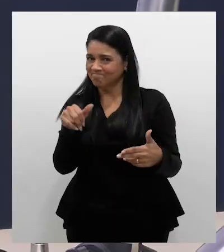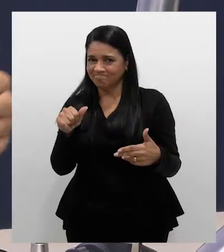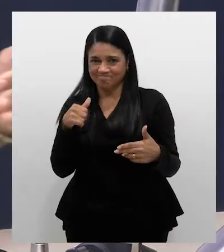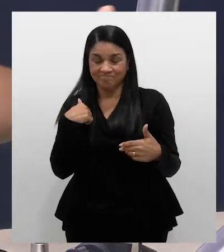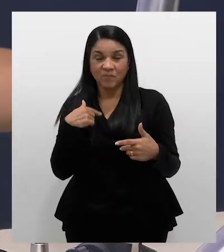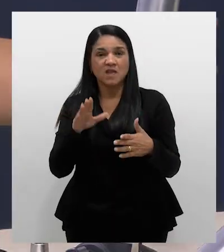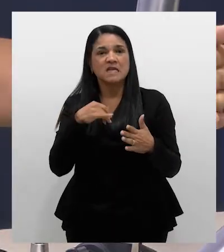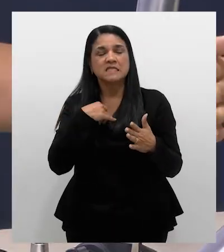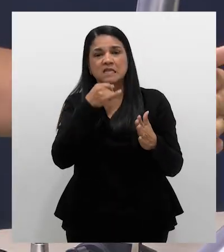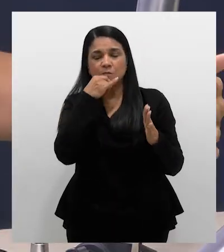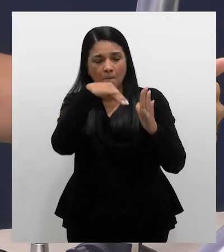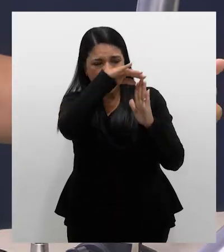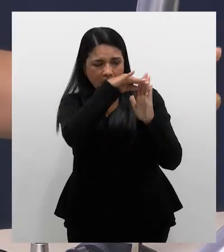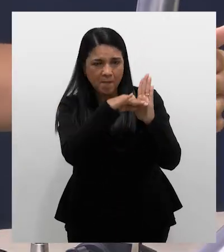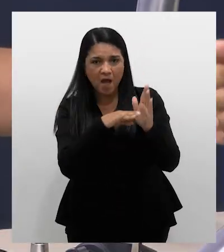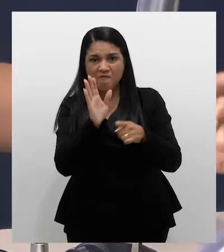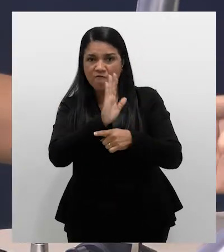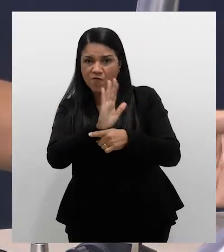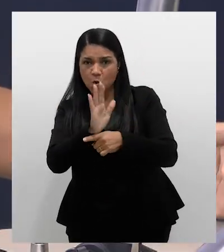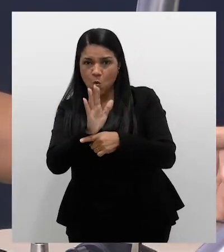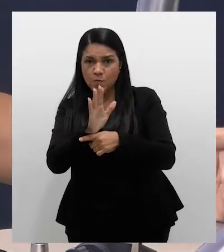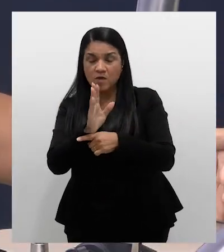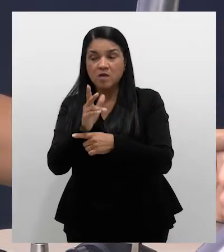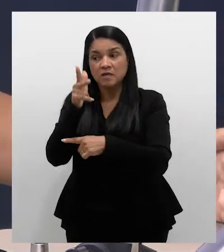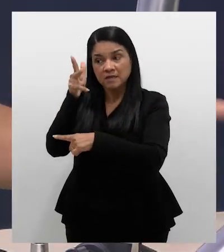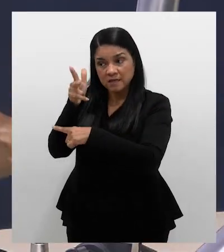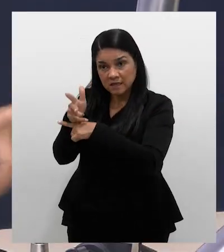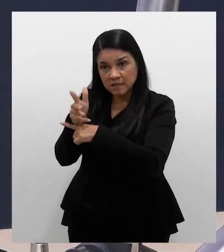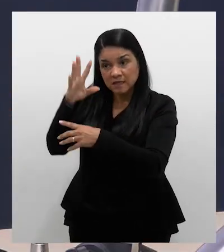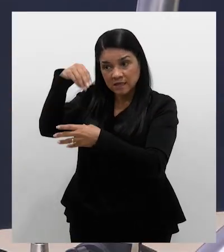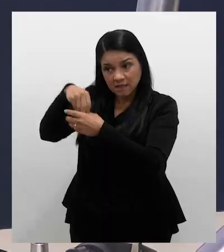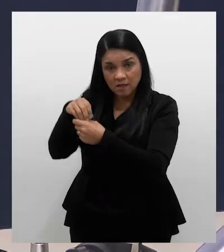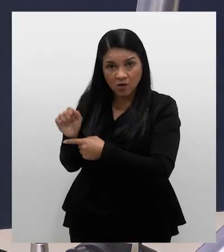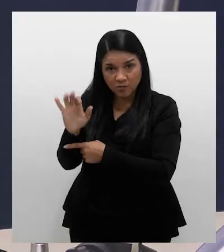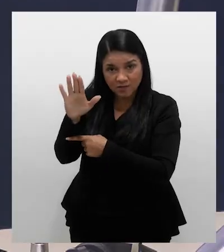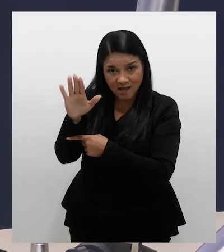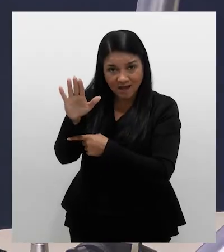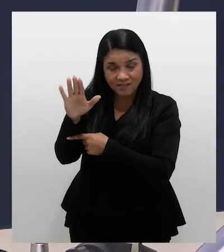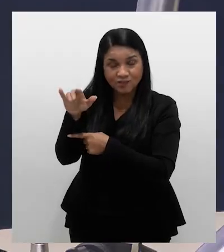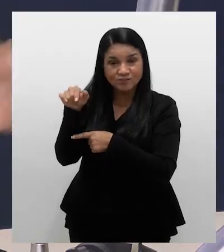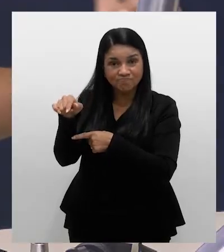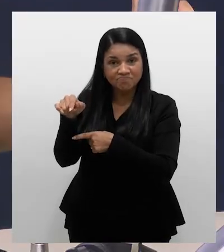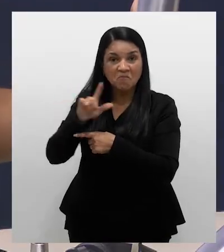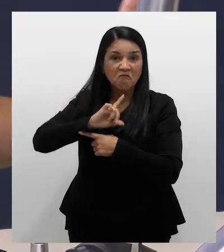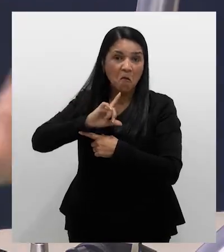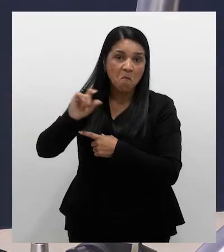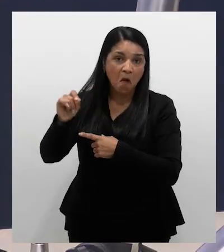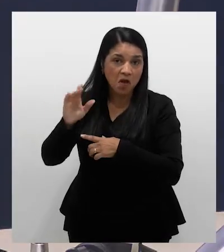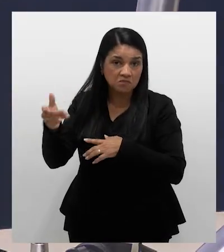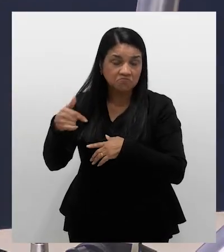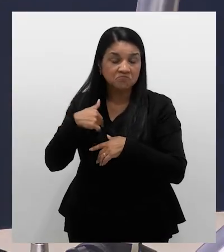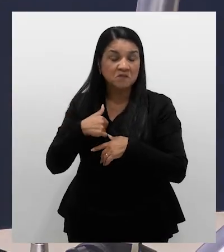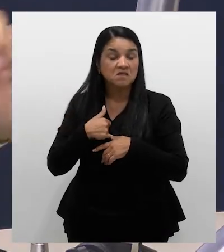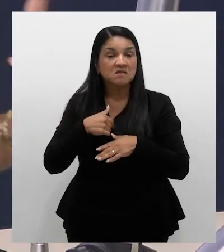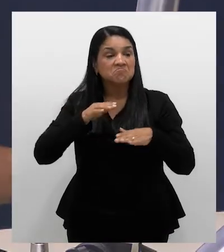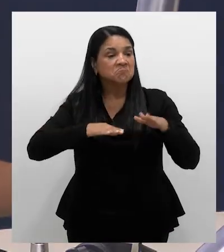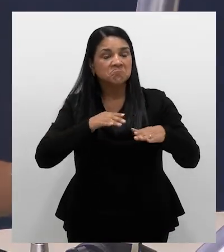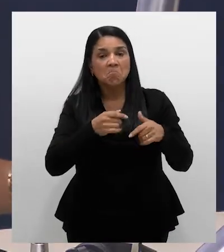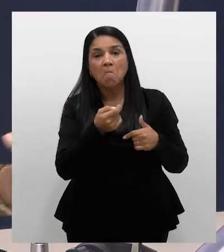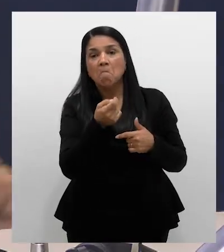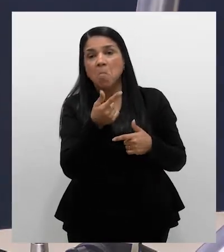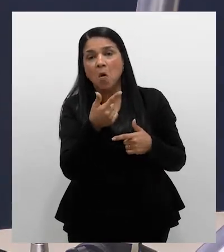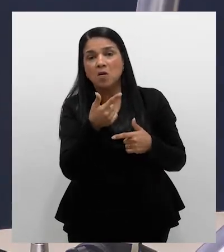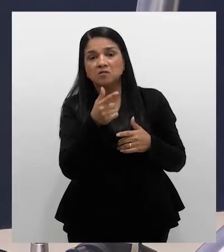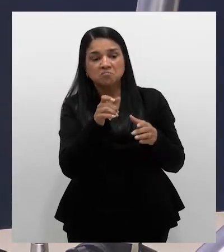você ver um catálogo enorme de filmes que foram filmados na comunidade por pessoas que não são da comunidade, que extraem aquela realidade e vão embora, do que pessoas